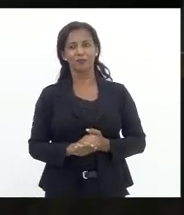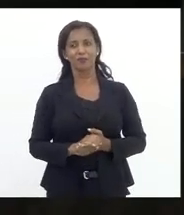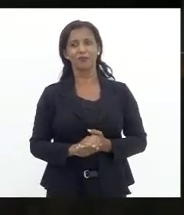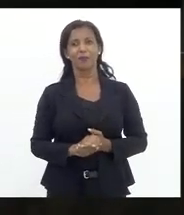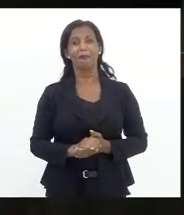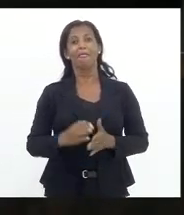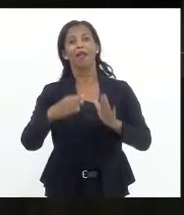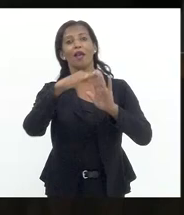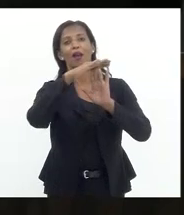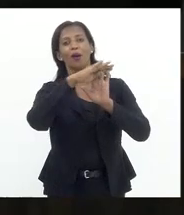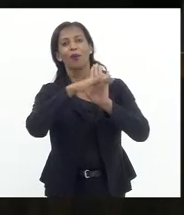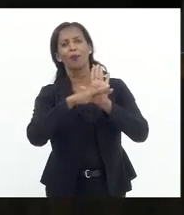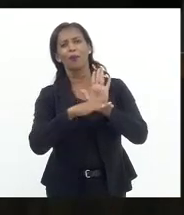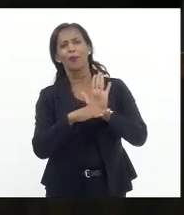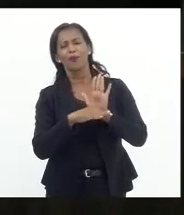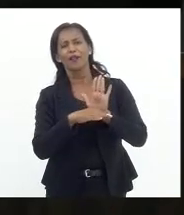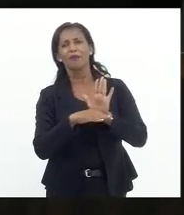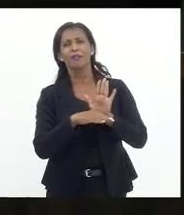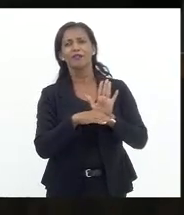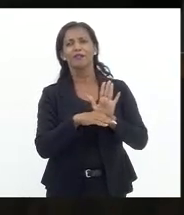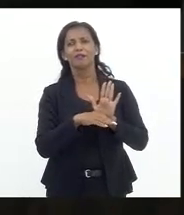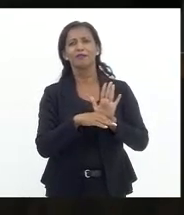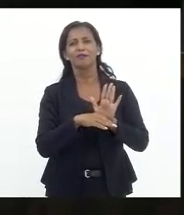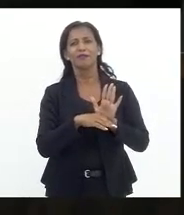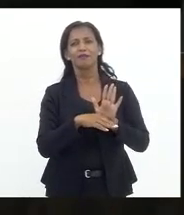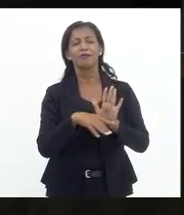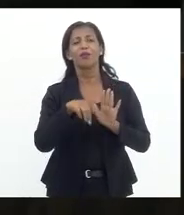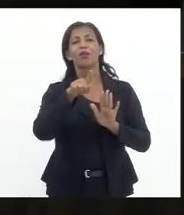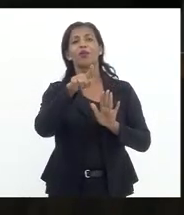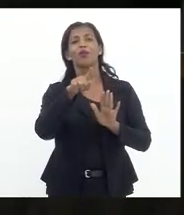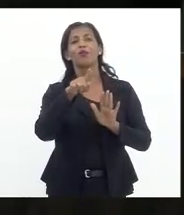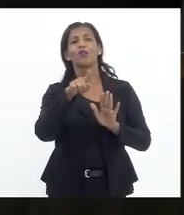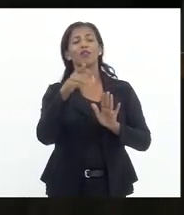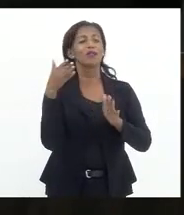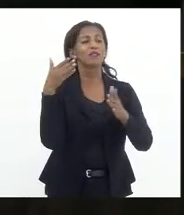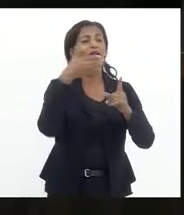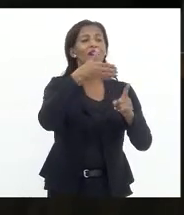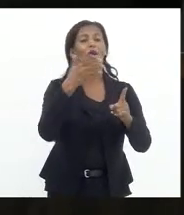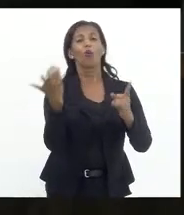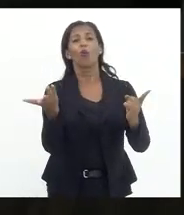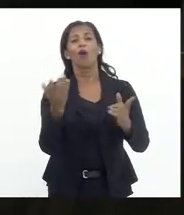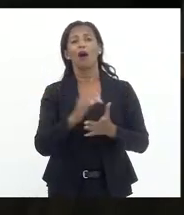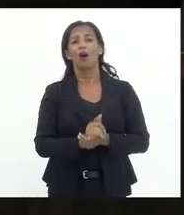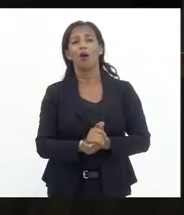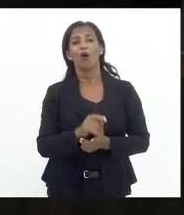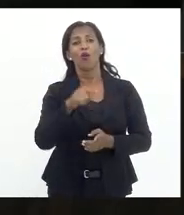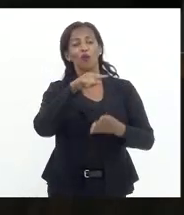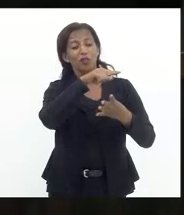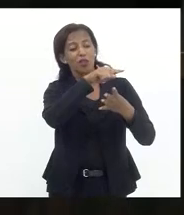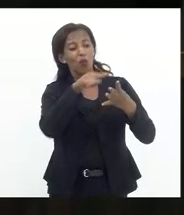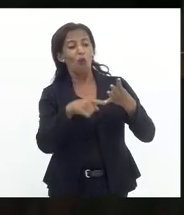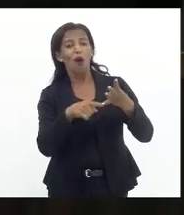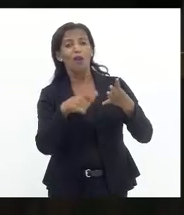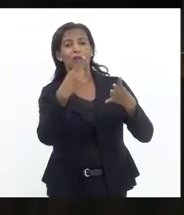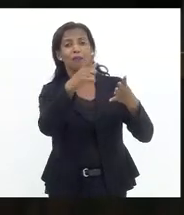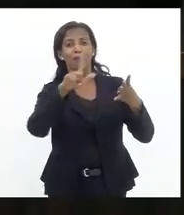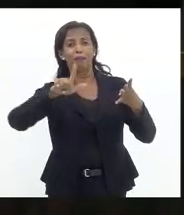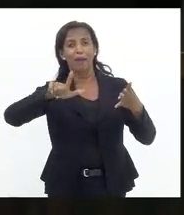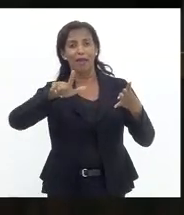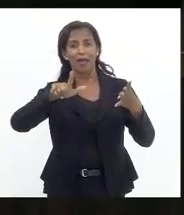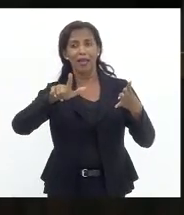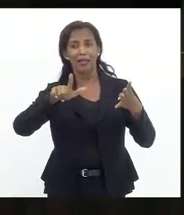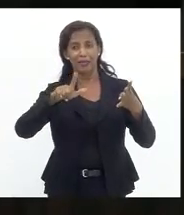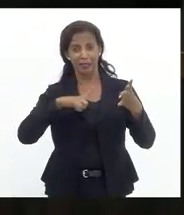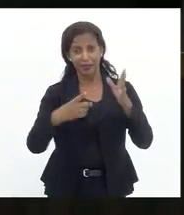Qual o programa que Vossa Excelência quer... se referiu, porque Vossa Excelência é autor de 4 projetos de lei que